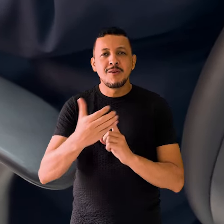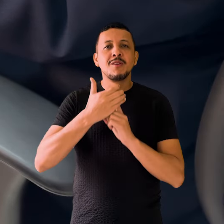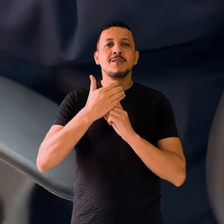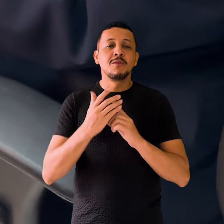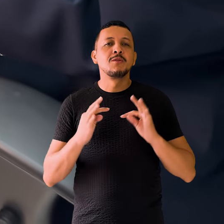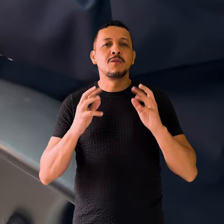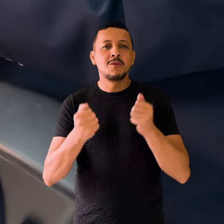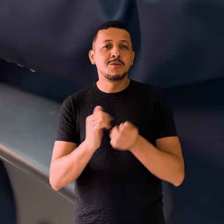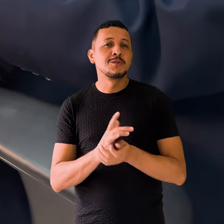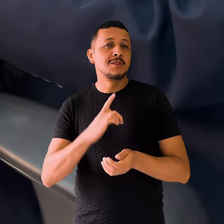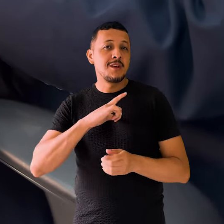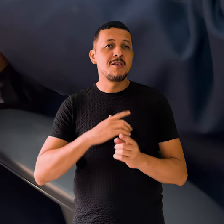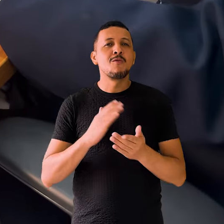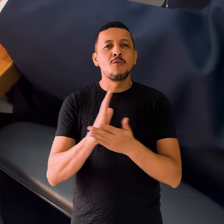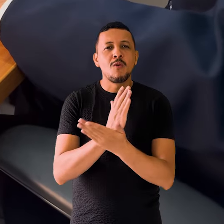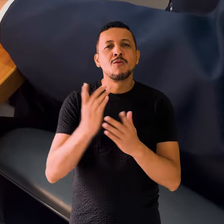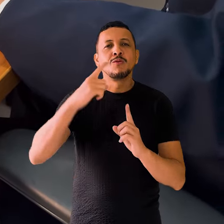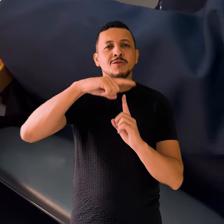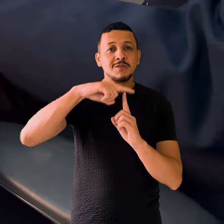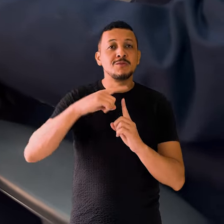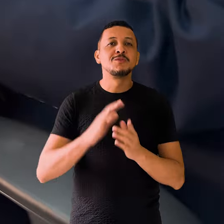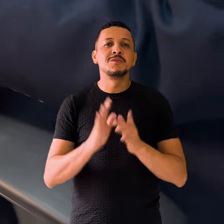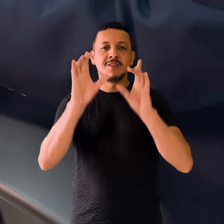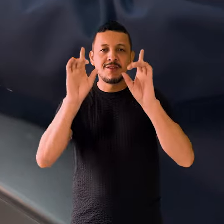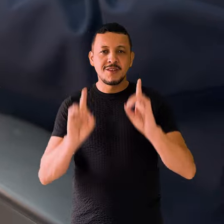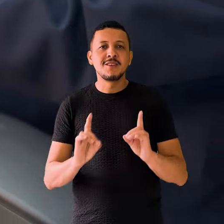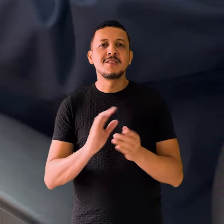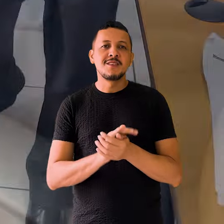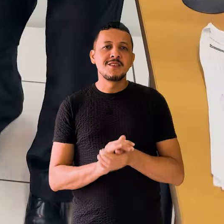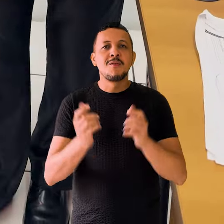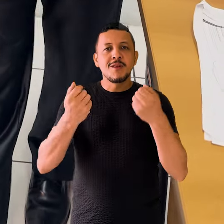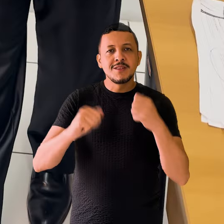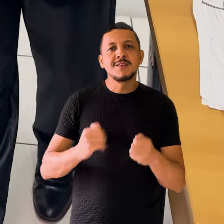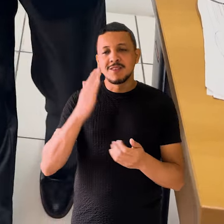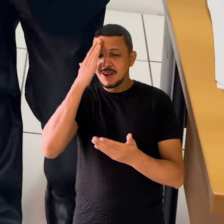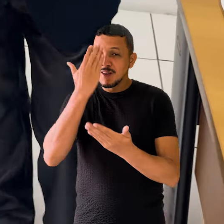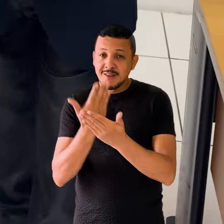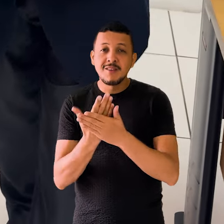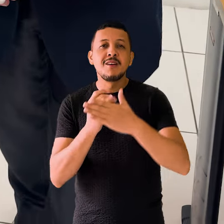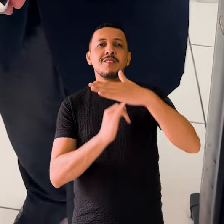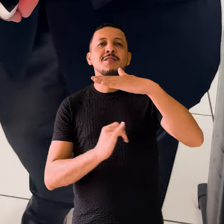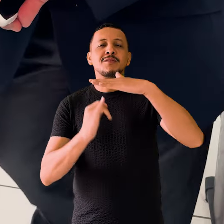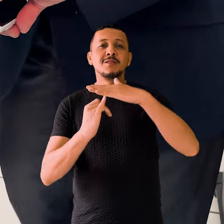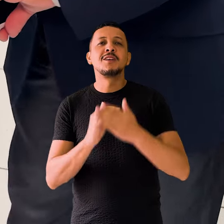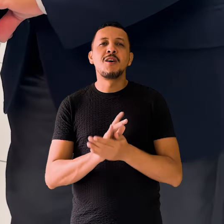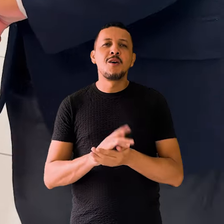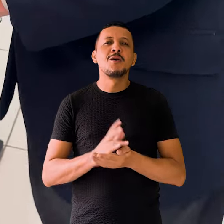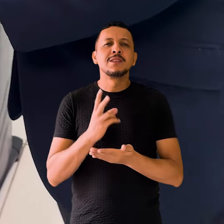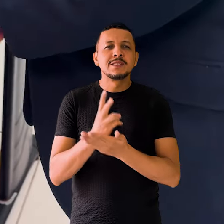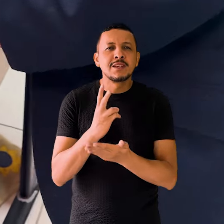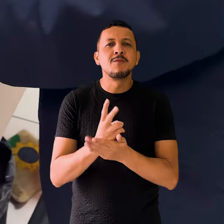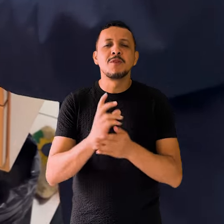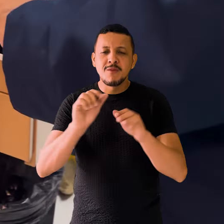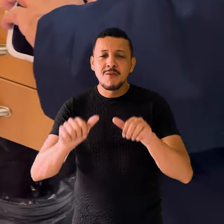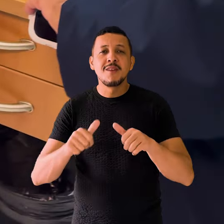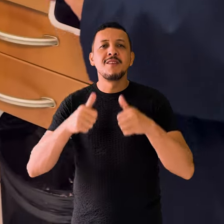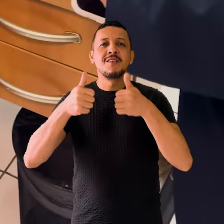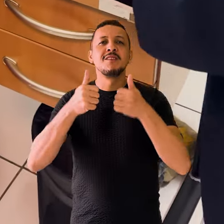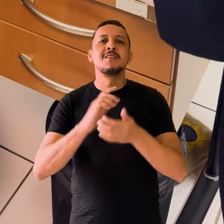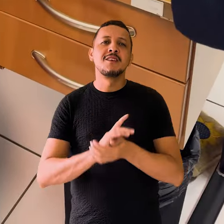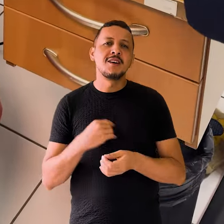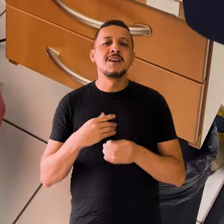tenham algum tipo de deficiência devem confiar no trabalho da instituição, que vem buscando sempre